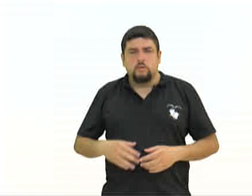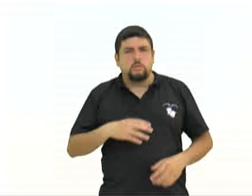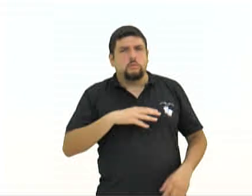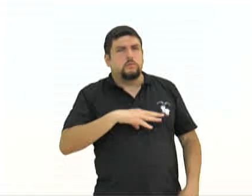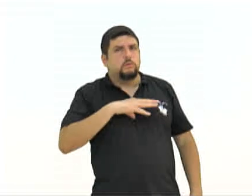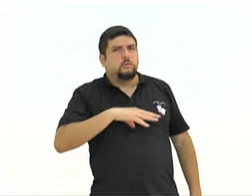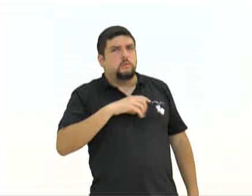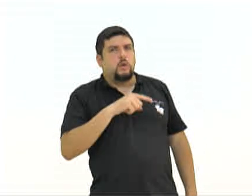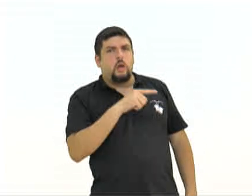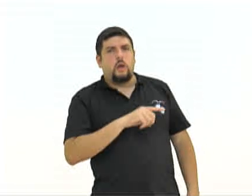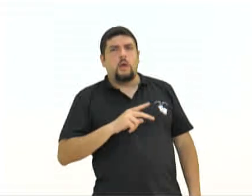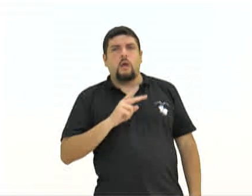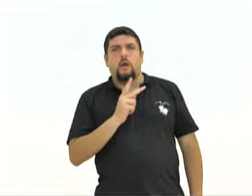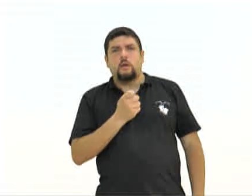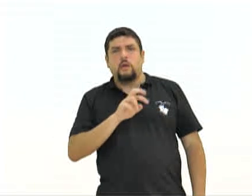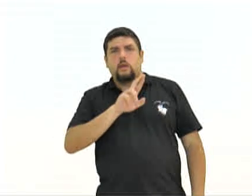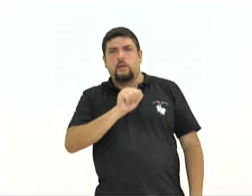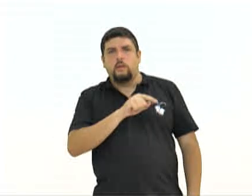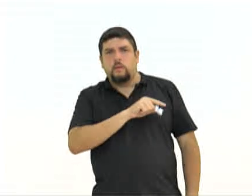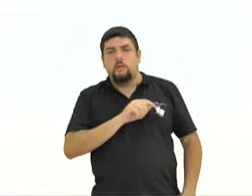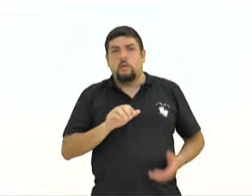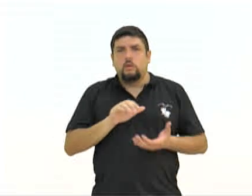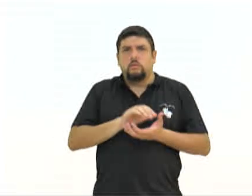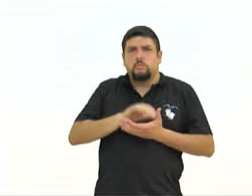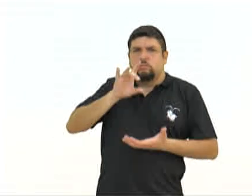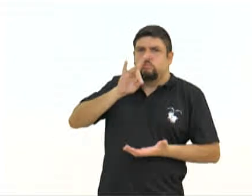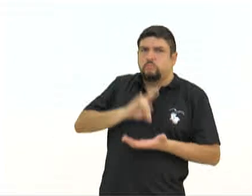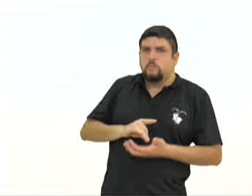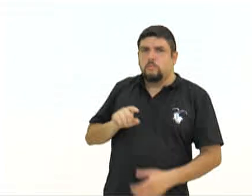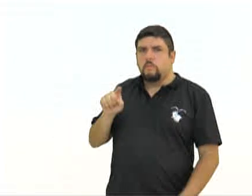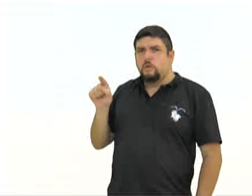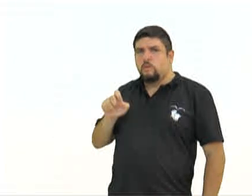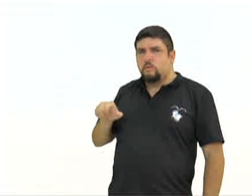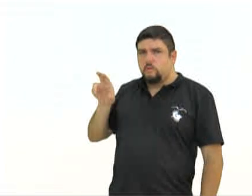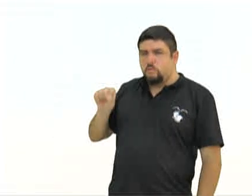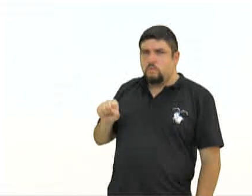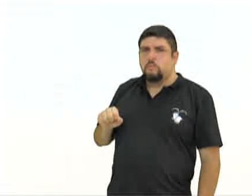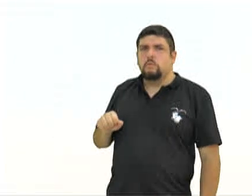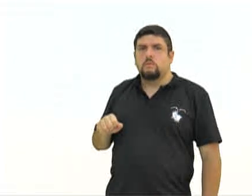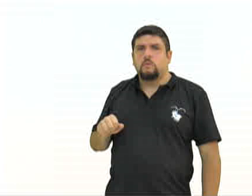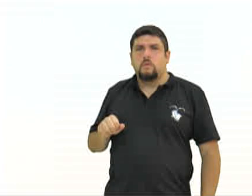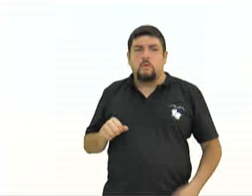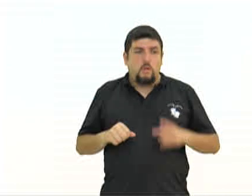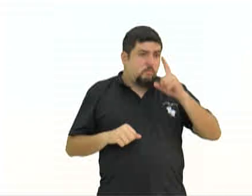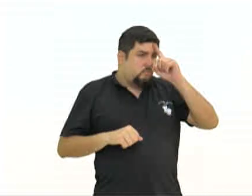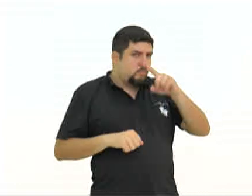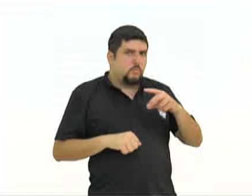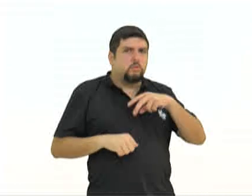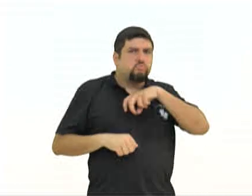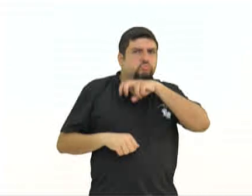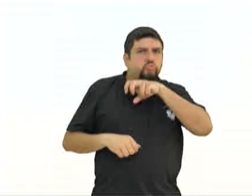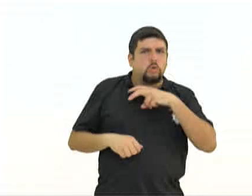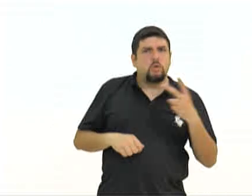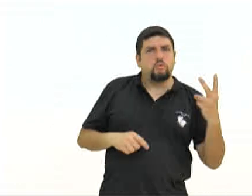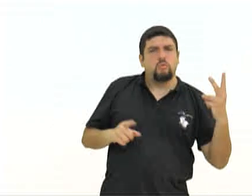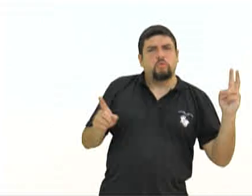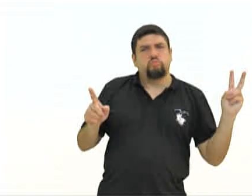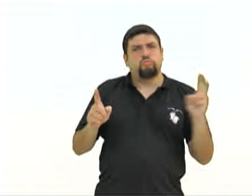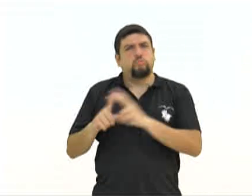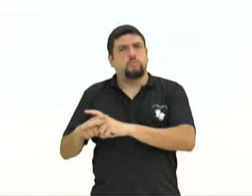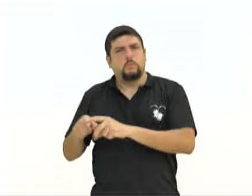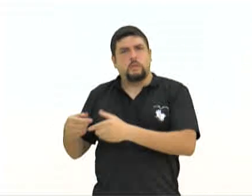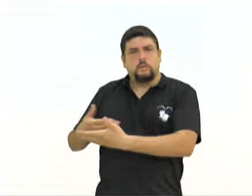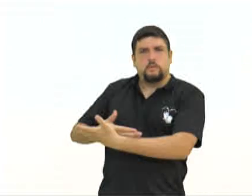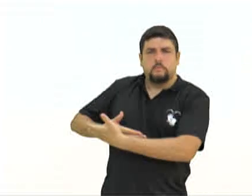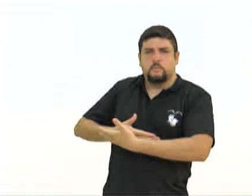Hera, a esposa oficial de Zeus, que mandou 2 serpentes matarem o recém-nascido. Né? Então esse daqui vai ser